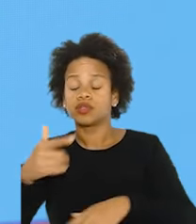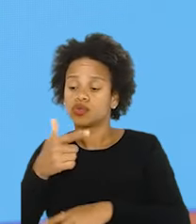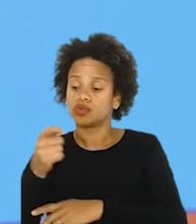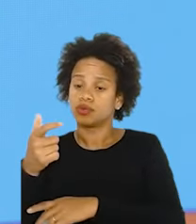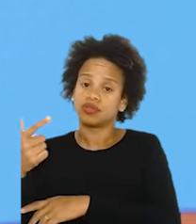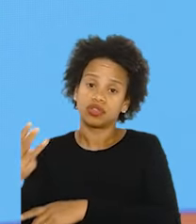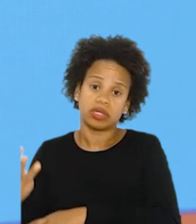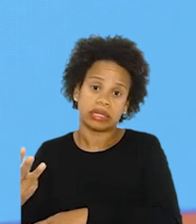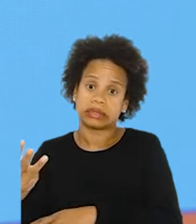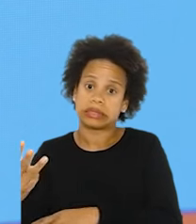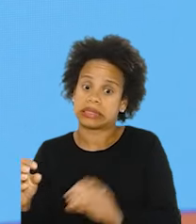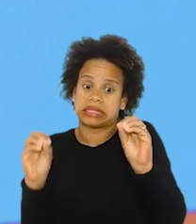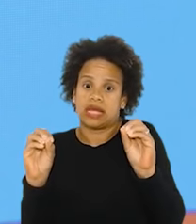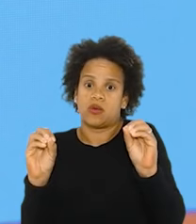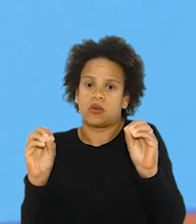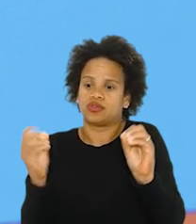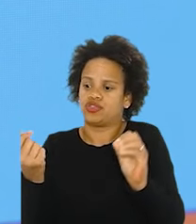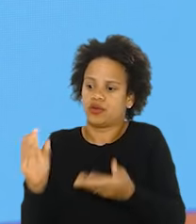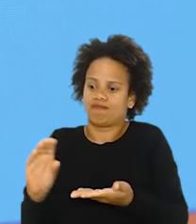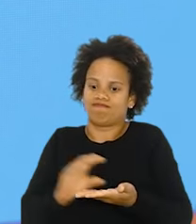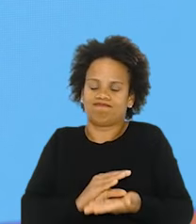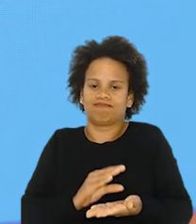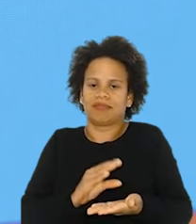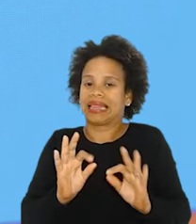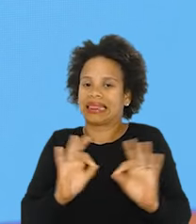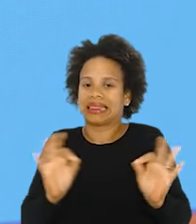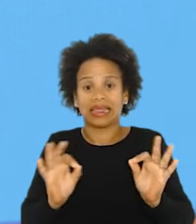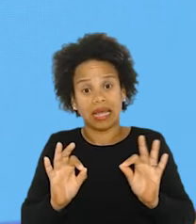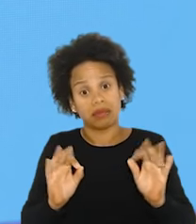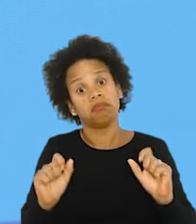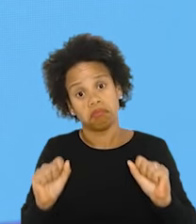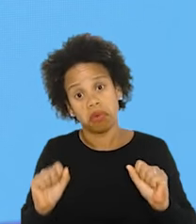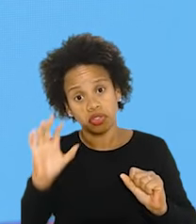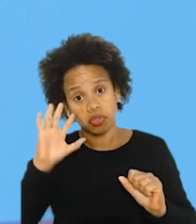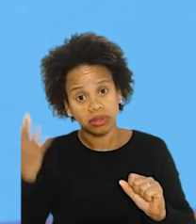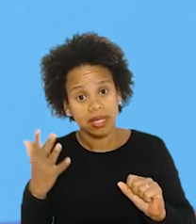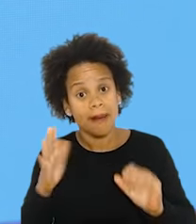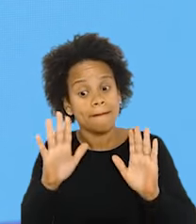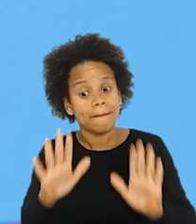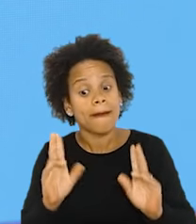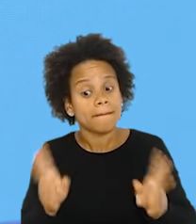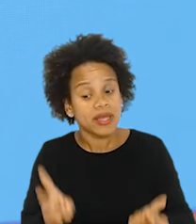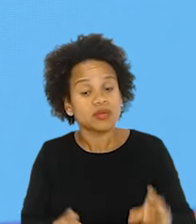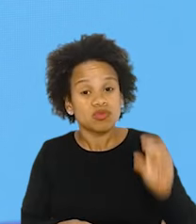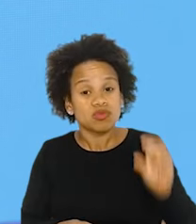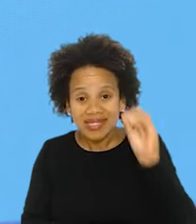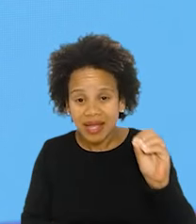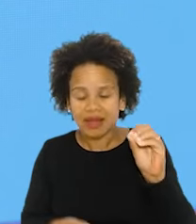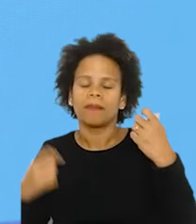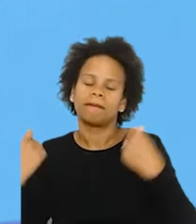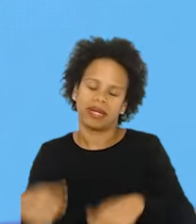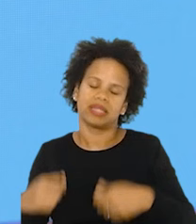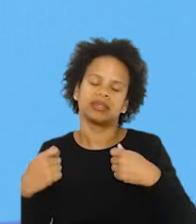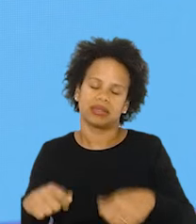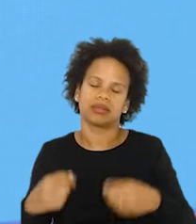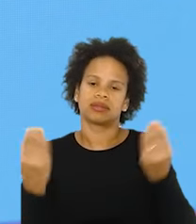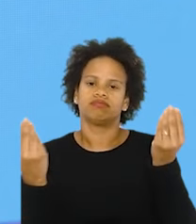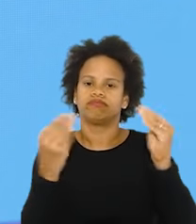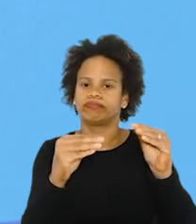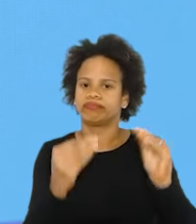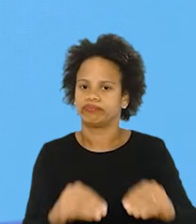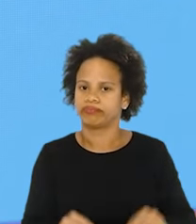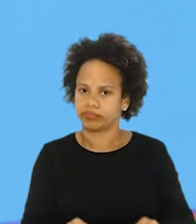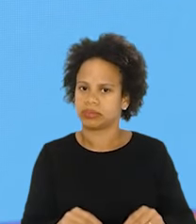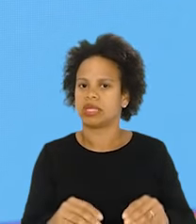ainda com zero ou seja sem faturamento eh Vale ressaltar que mesmo Zerado é obrigatório a declaração então fica aqui